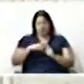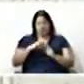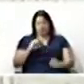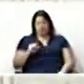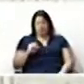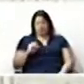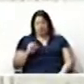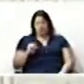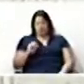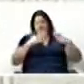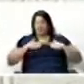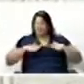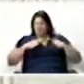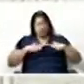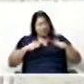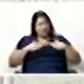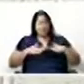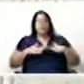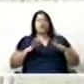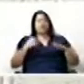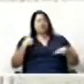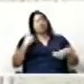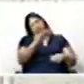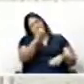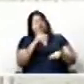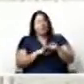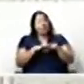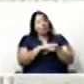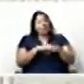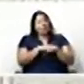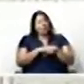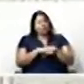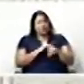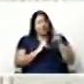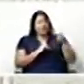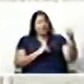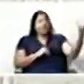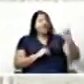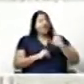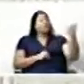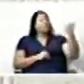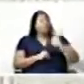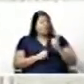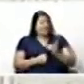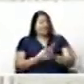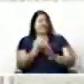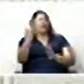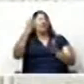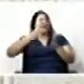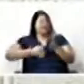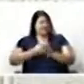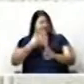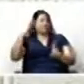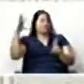na unidade básica de saúde. Conversei com meu colega e ele me informou a quantidade de vezes que ele foi